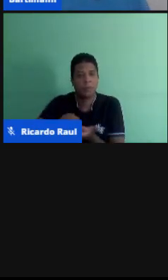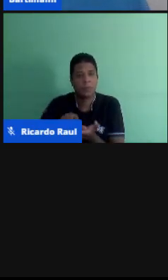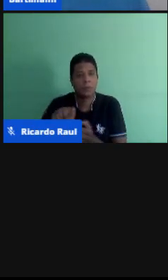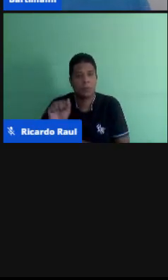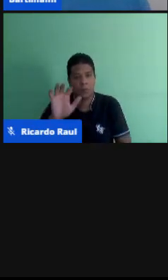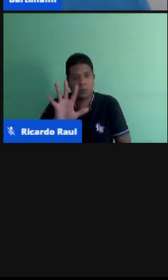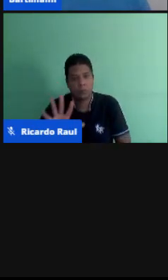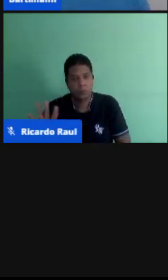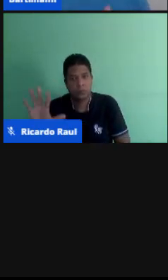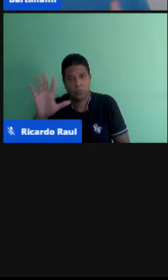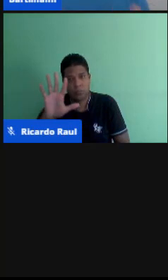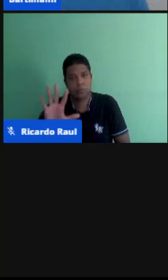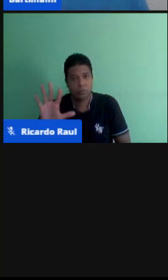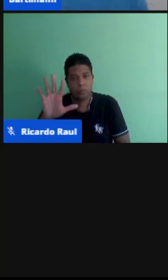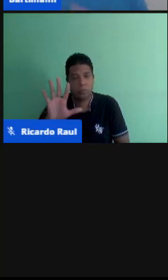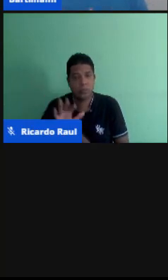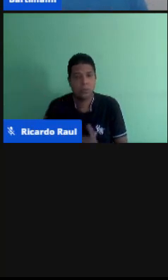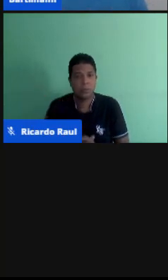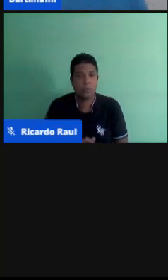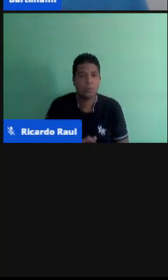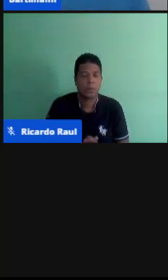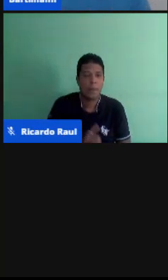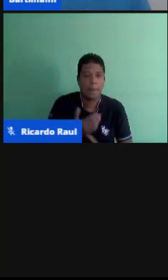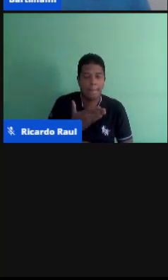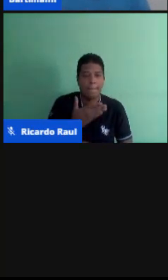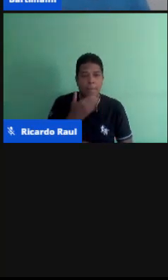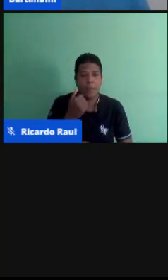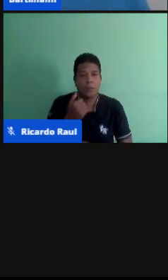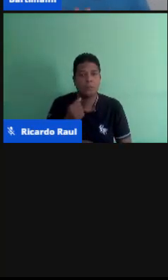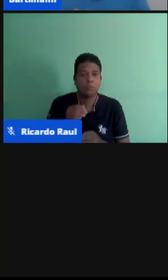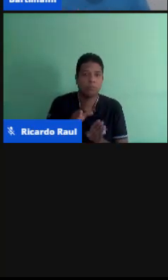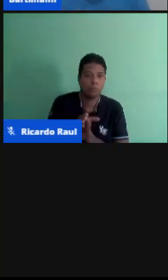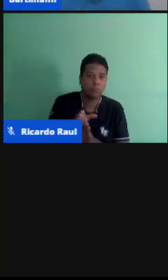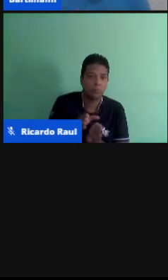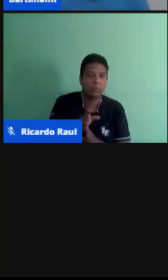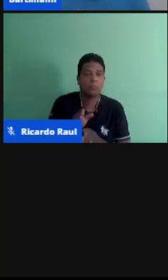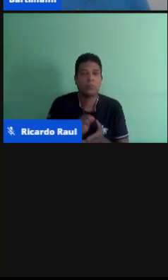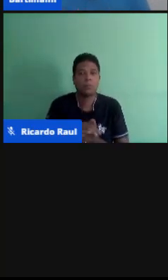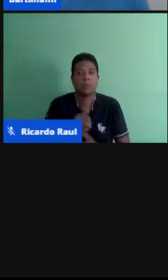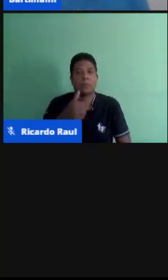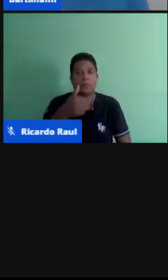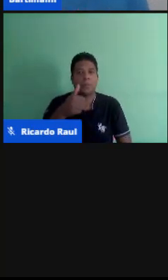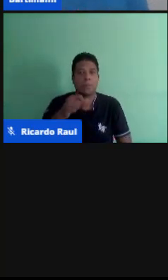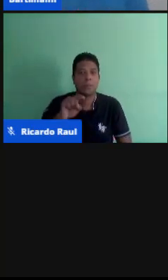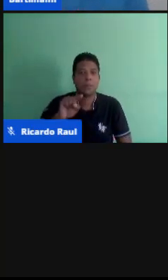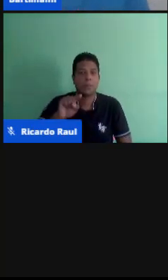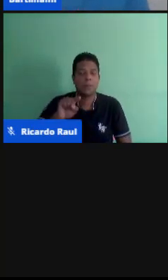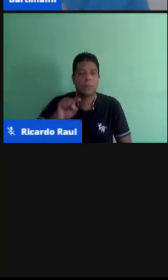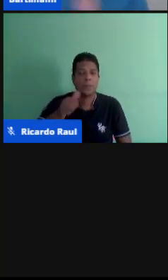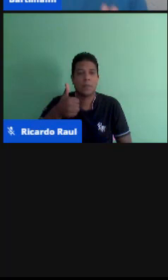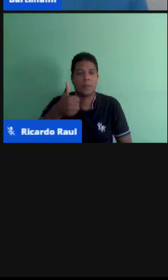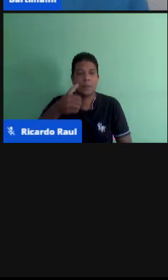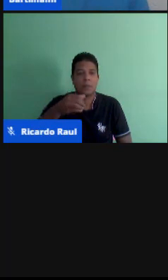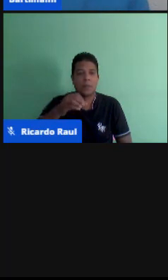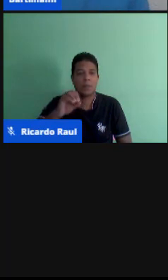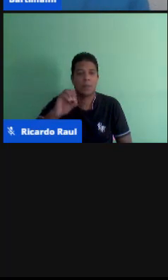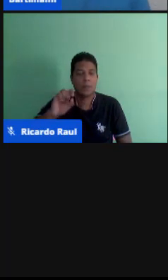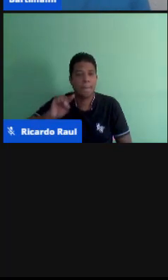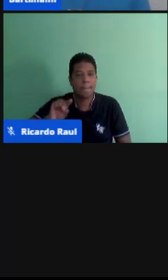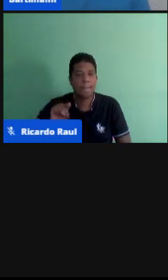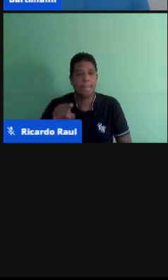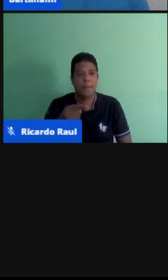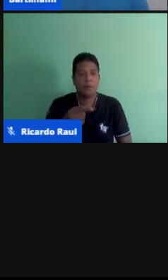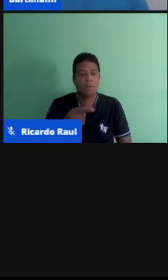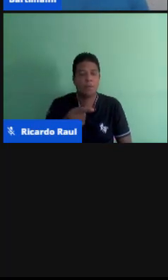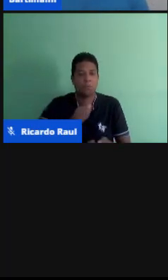de uso das terras. Então, a recomendação é que se trabalhe com escala 1 para 100 mil. Isso é muito importante caso você queira fazer uma adaptação, de